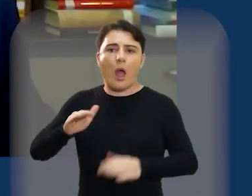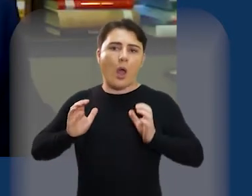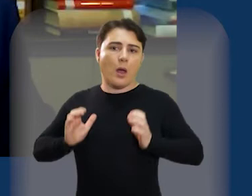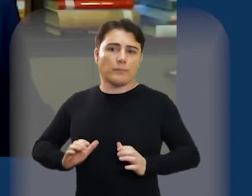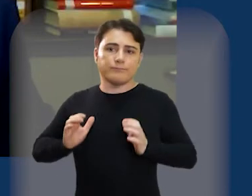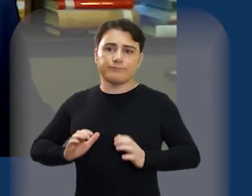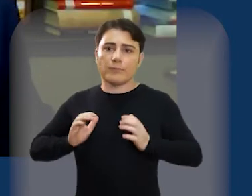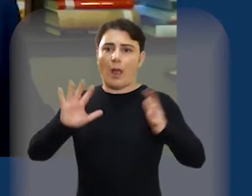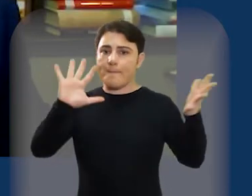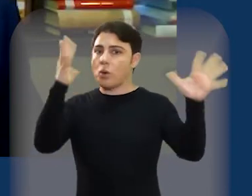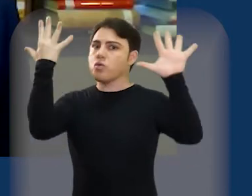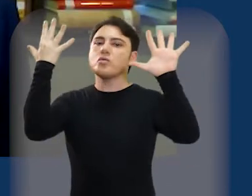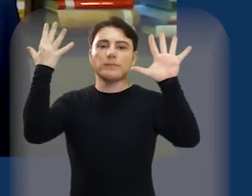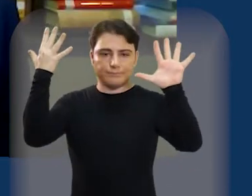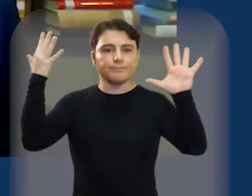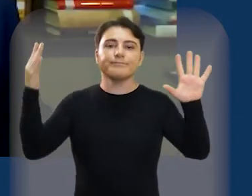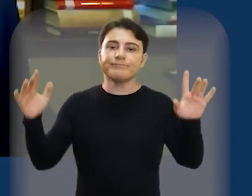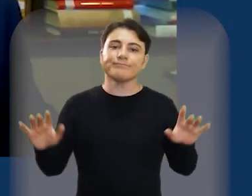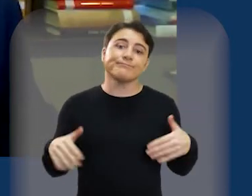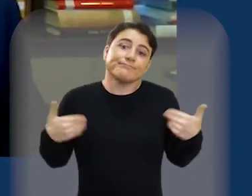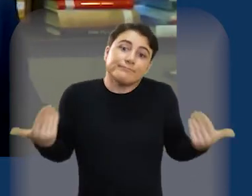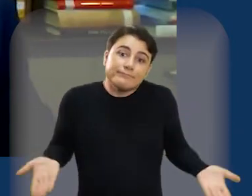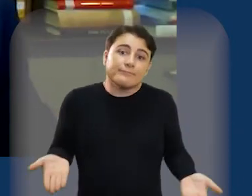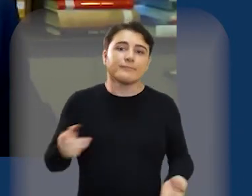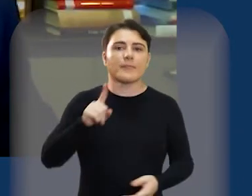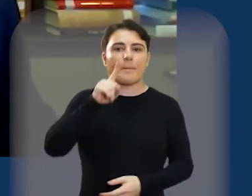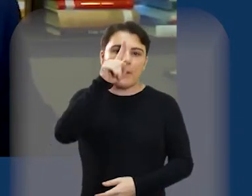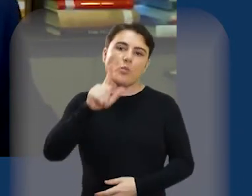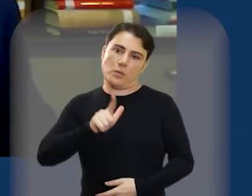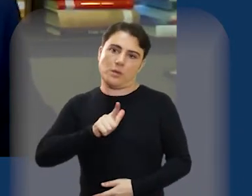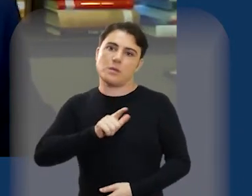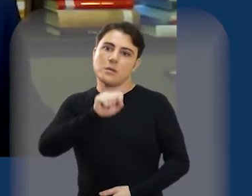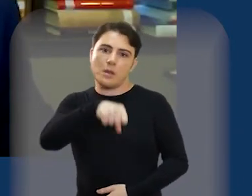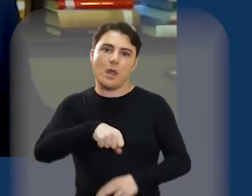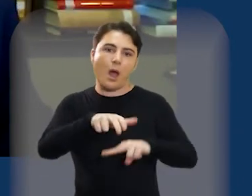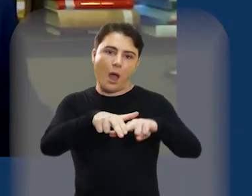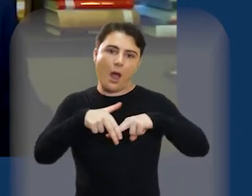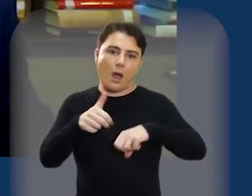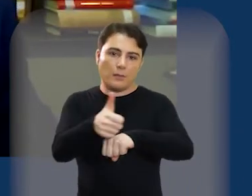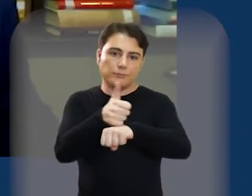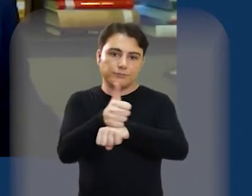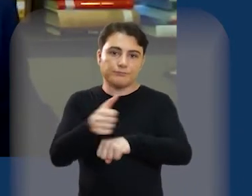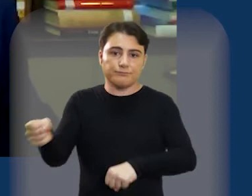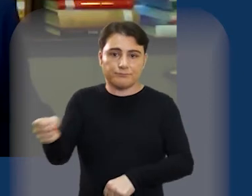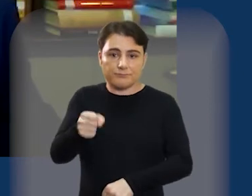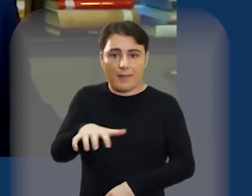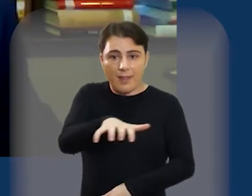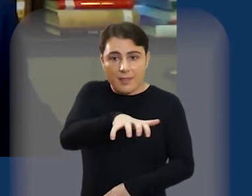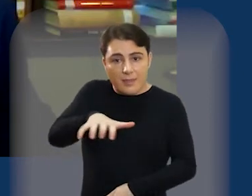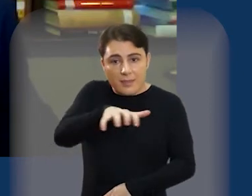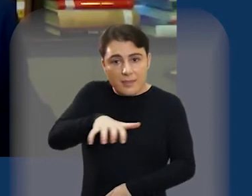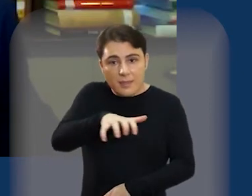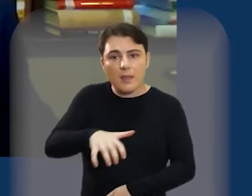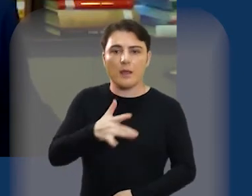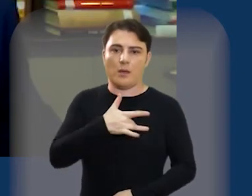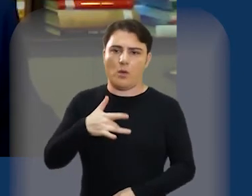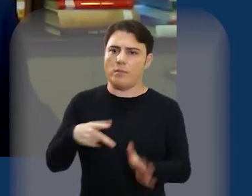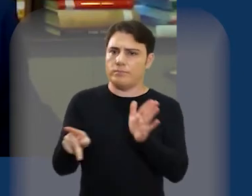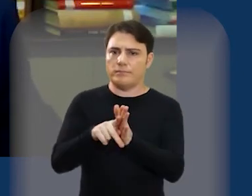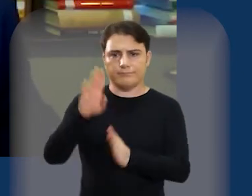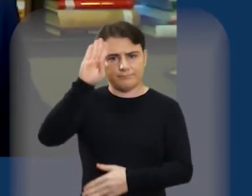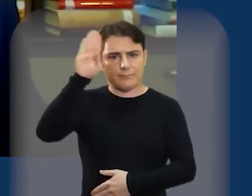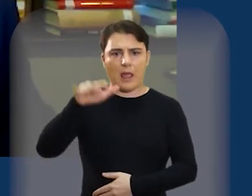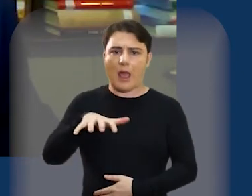por isso mesmo, um profissional de saúde qualificado em ciências nutricionais deve ter esse seguimento, esse